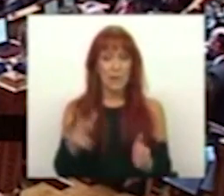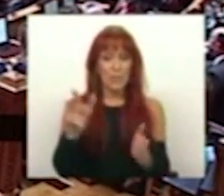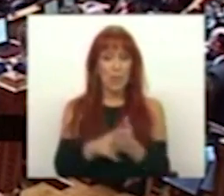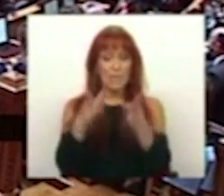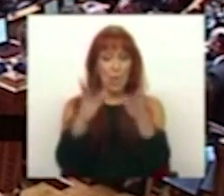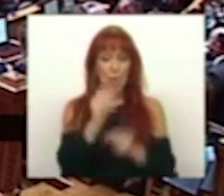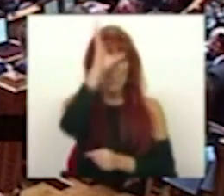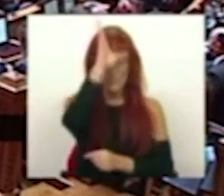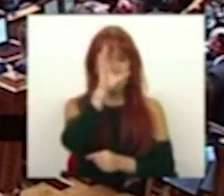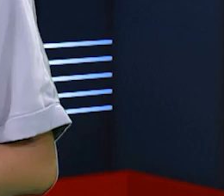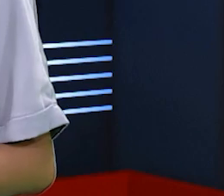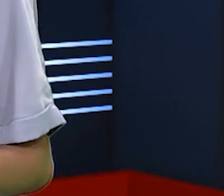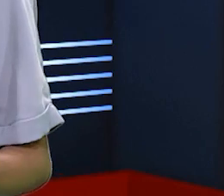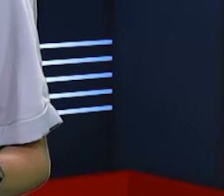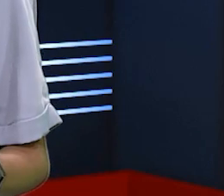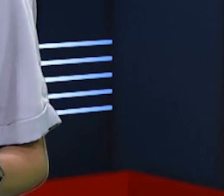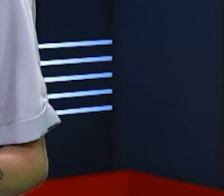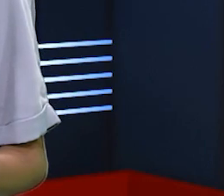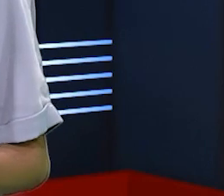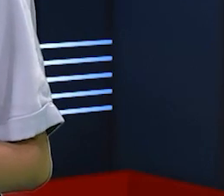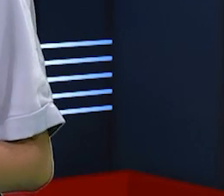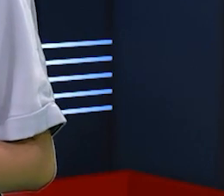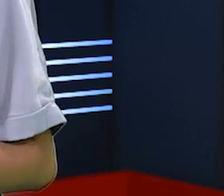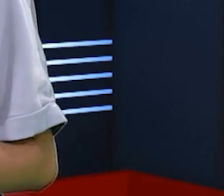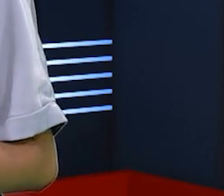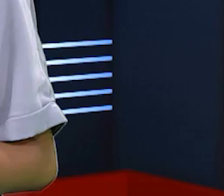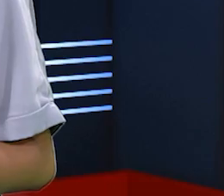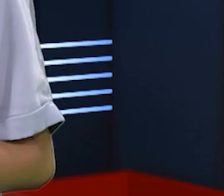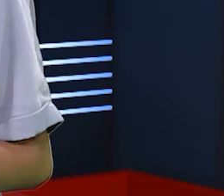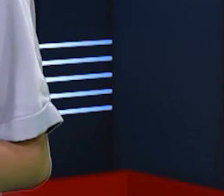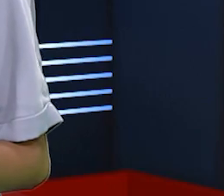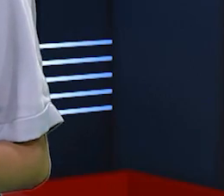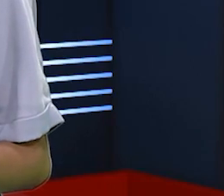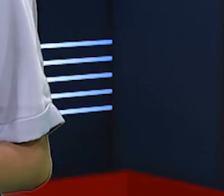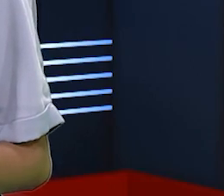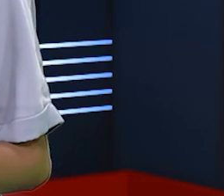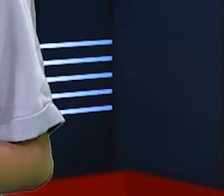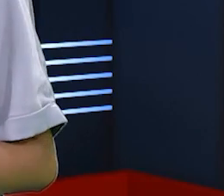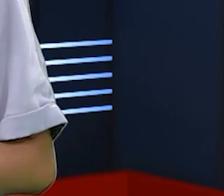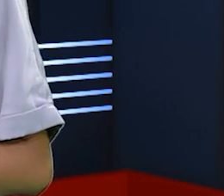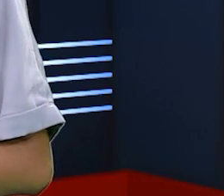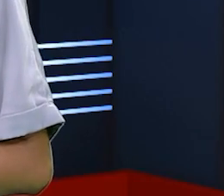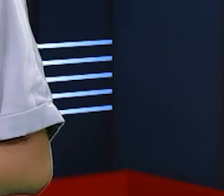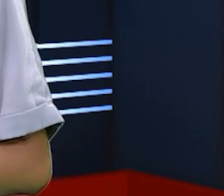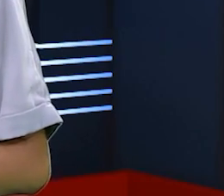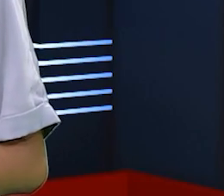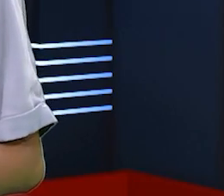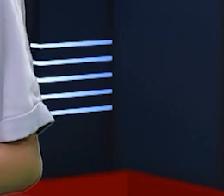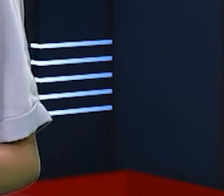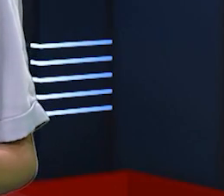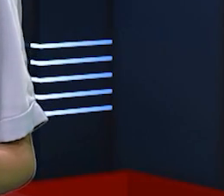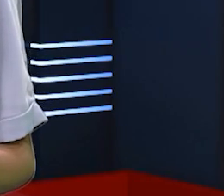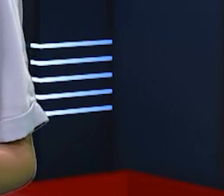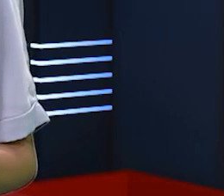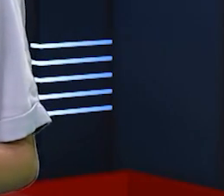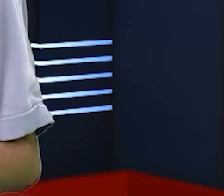desenvolvimentos. A líder parlamentar do PSI de Portugal manifestou-se confiante de que a legislatura chegará